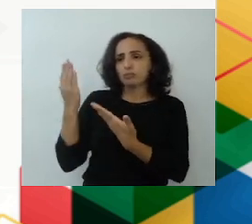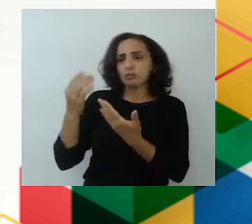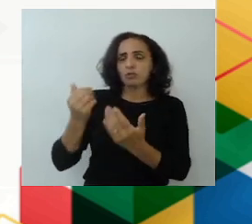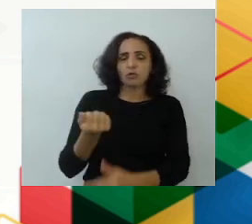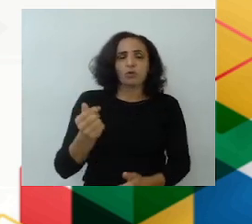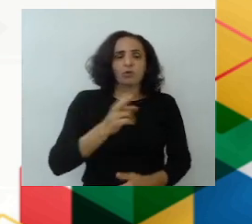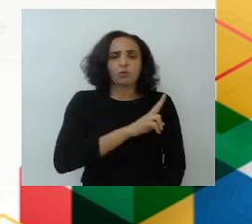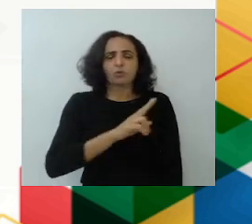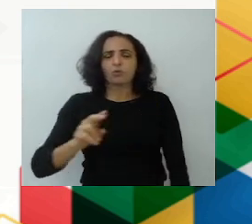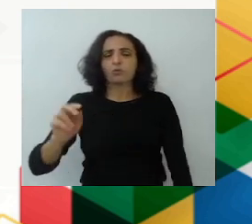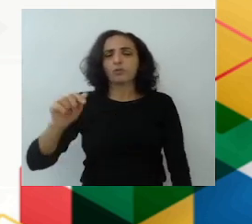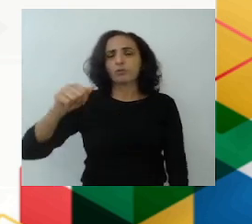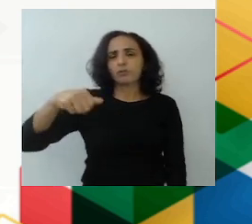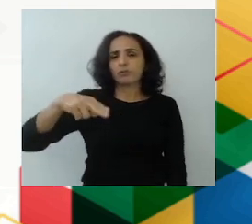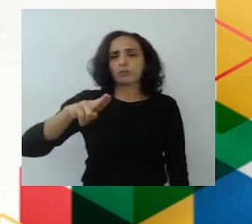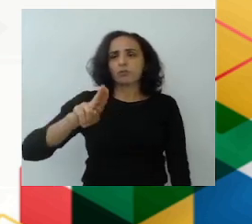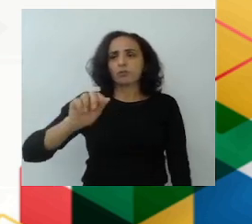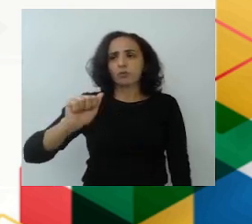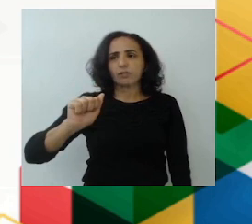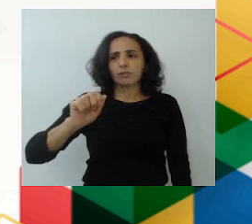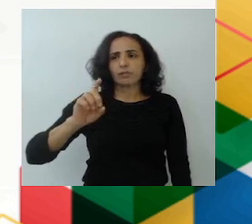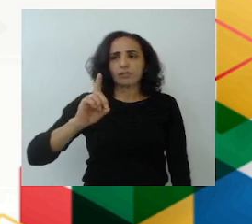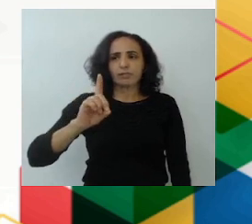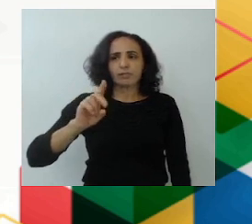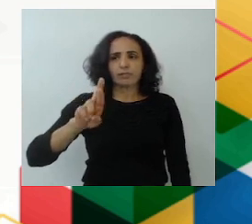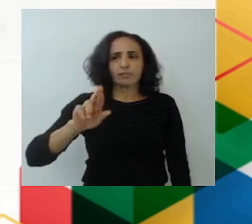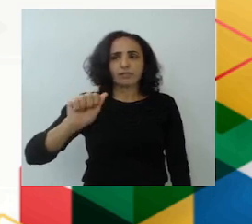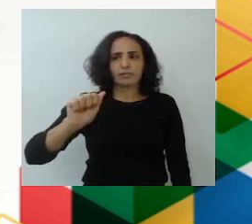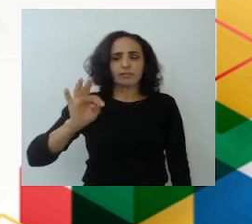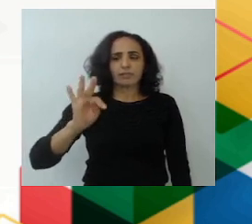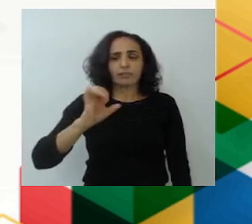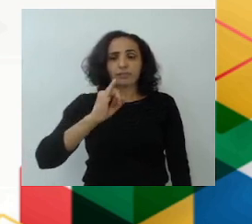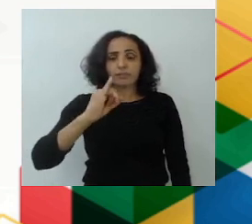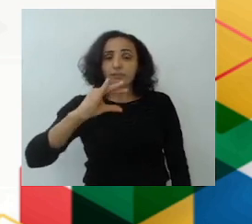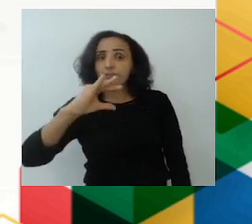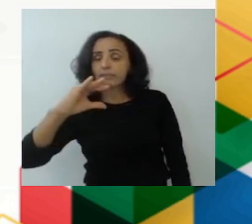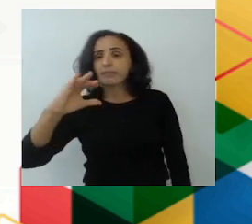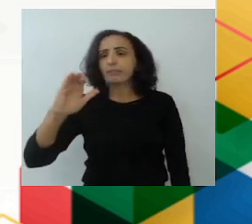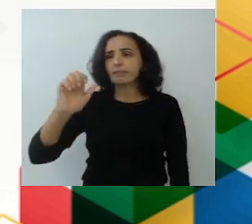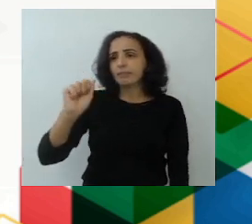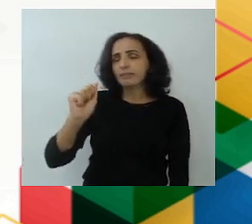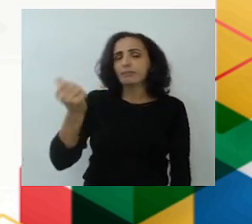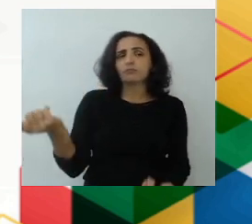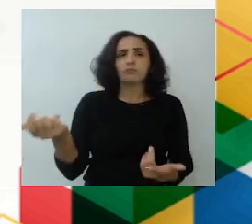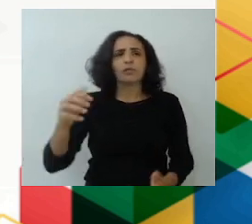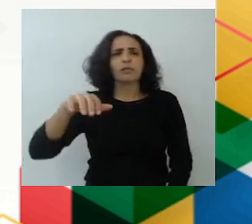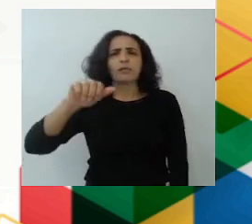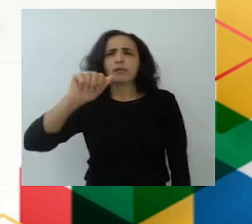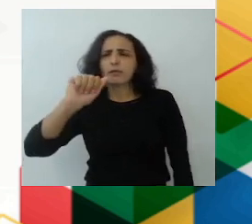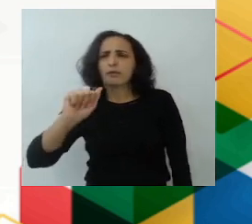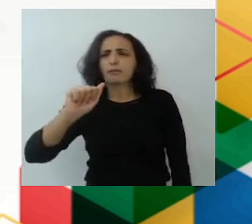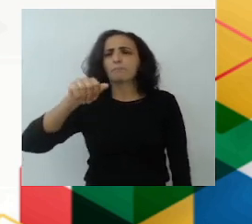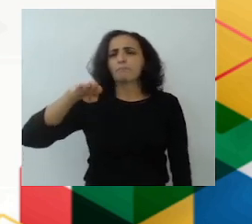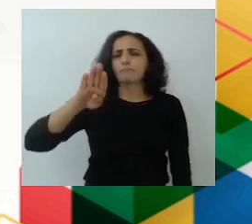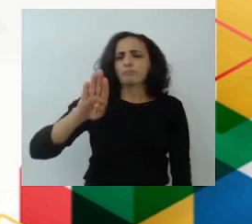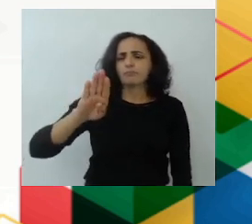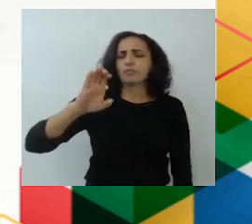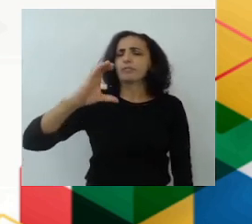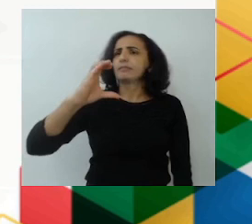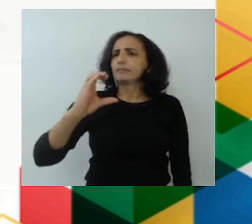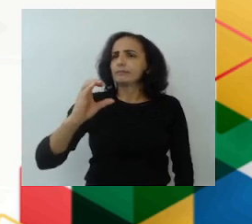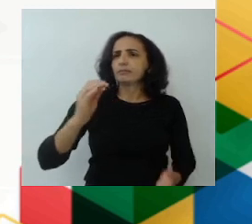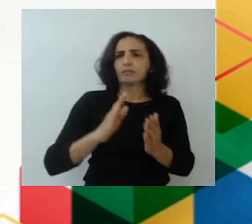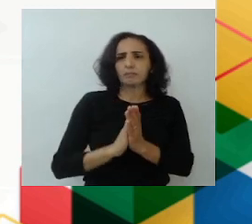grau. Se existirem números reais a, b e c, como vocês estão vendo aqui, pode ser qualquer número real, com o